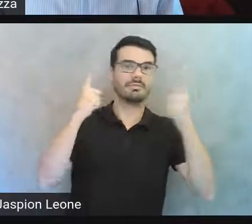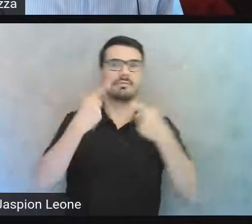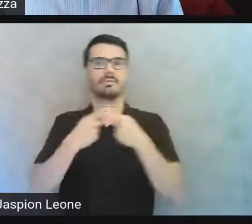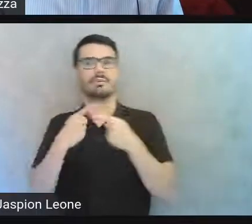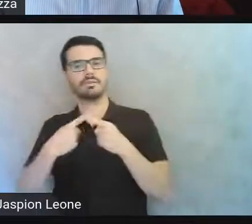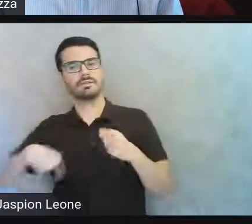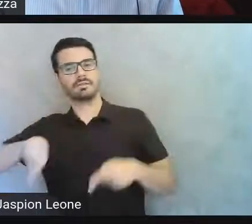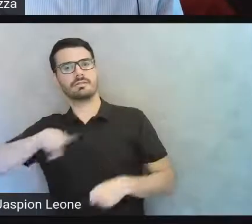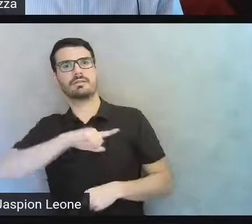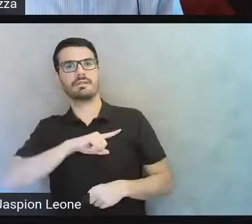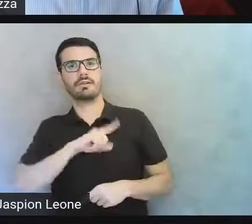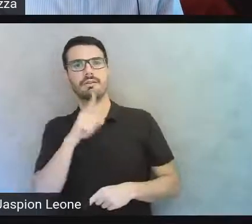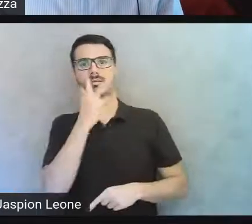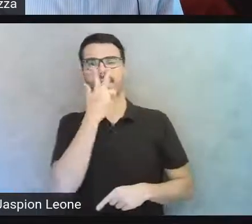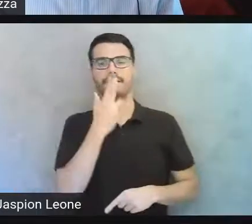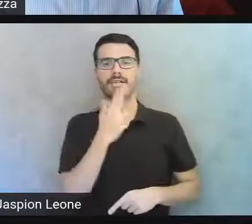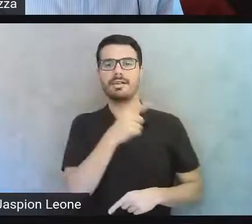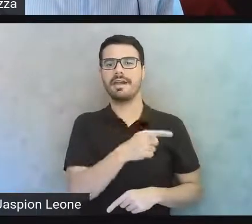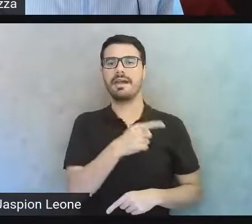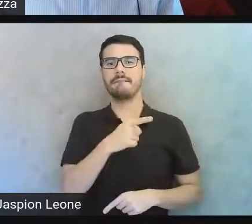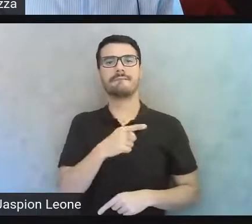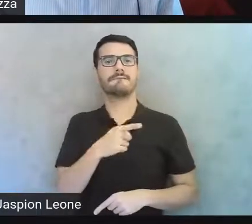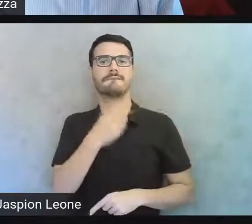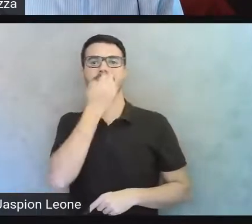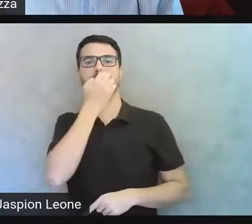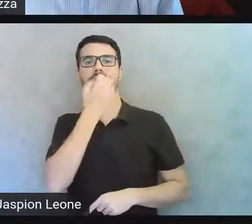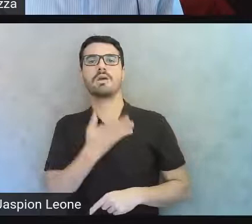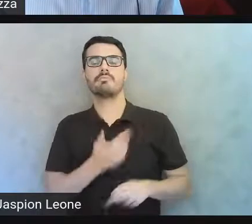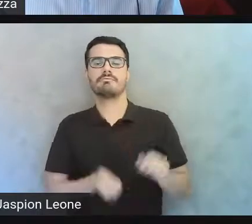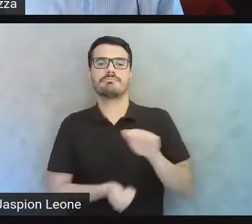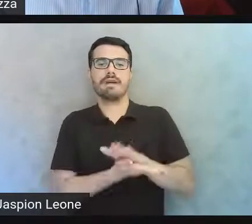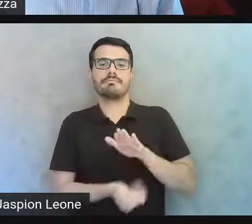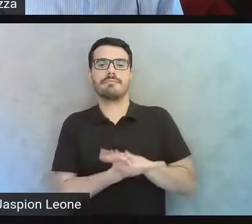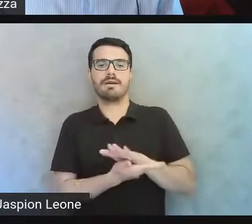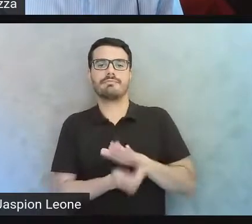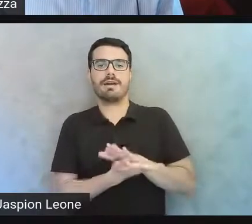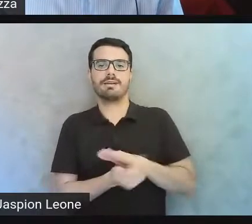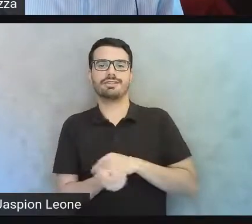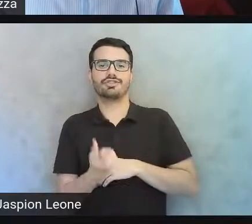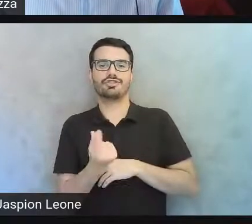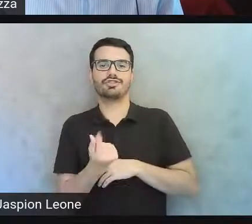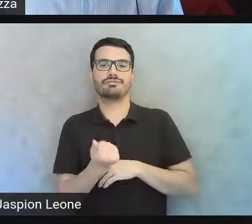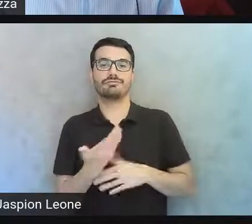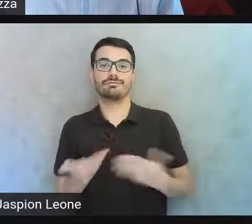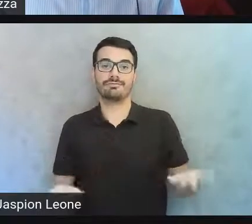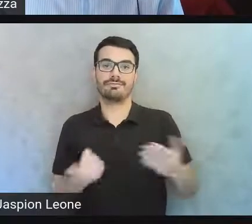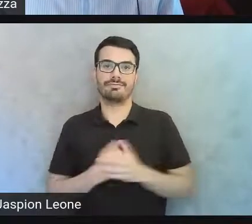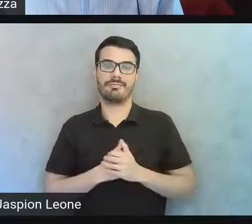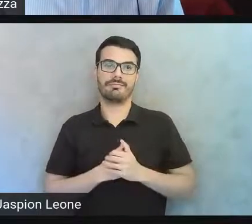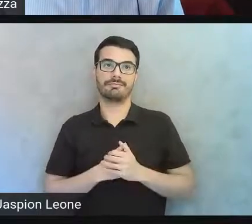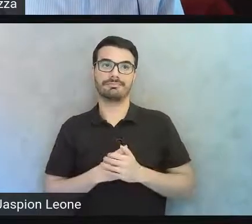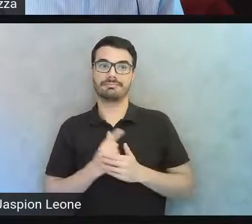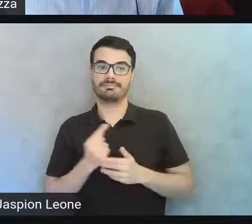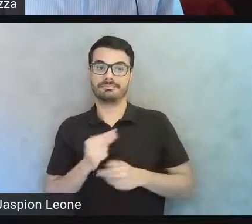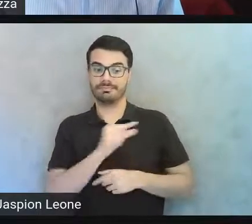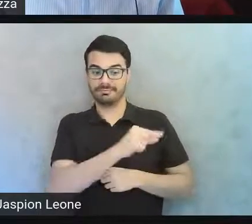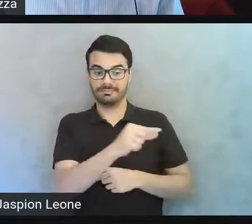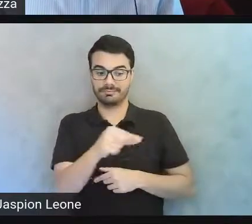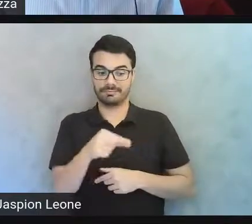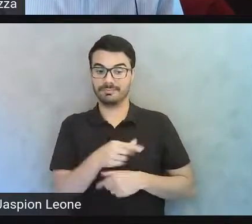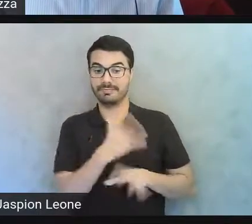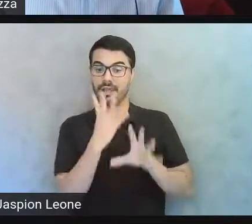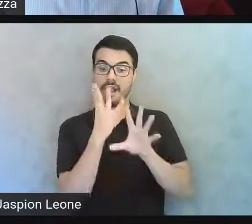retaguarda. É o paraíso da lavagem de dinheiro, né? Então, onde quer que você tenha pequenas quantias em grande quantidade,